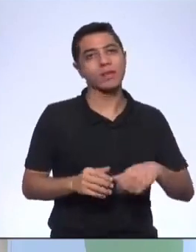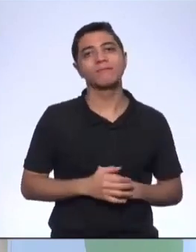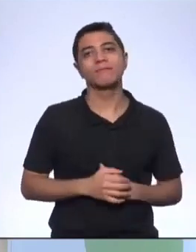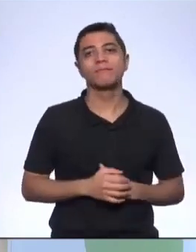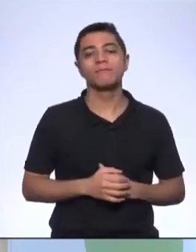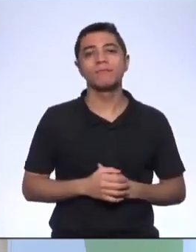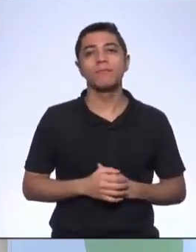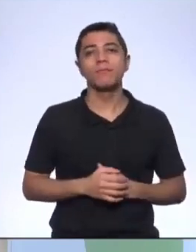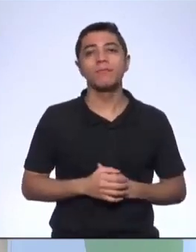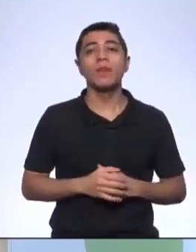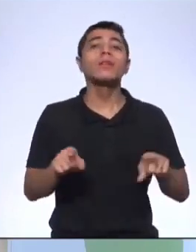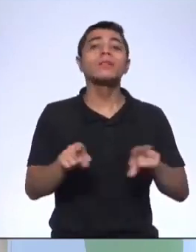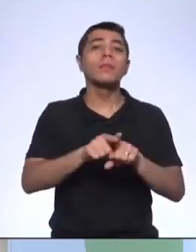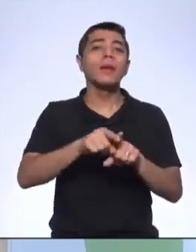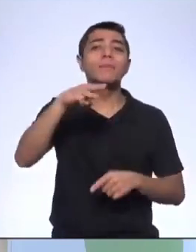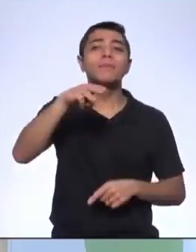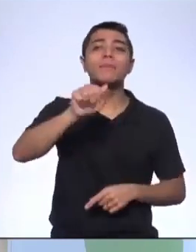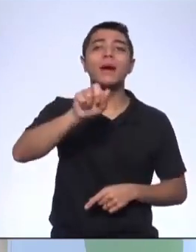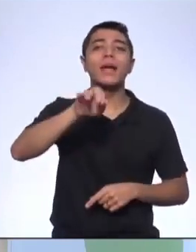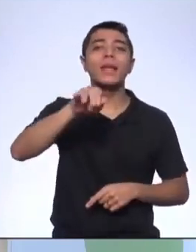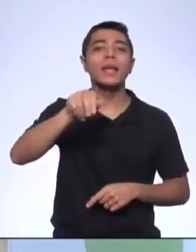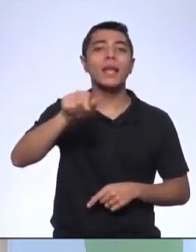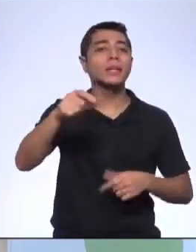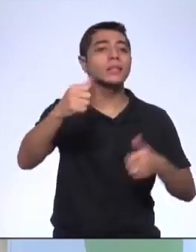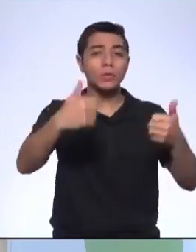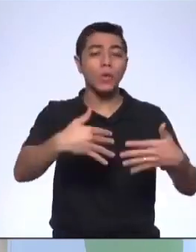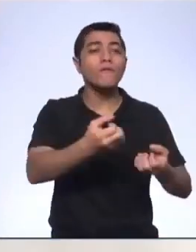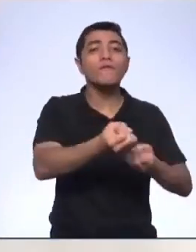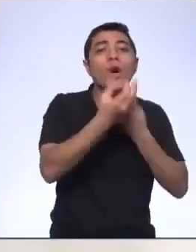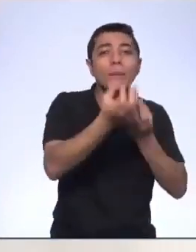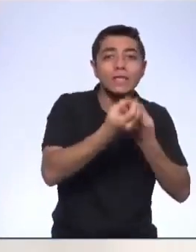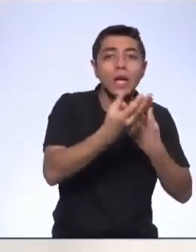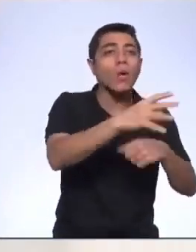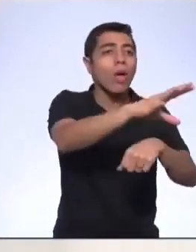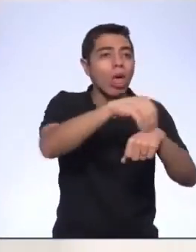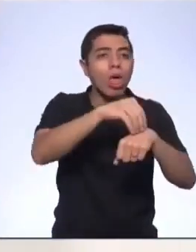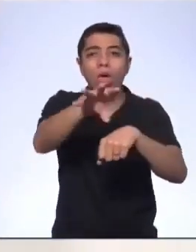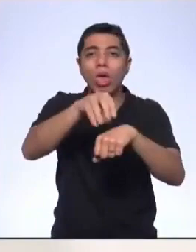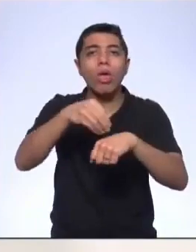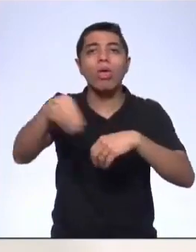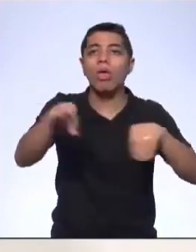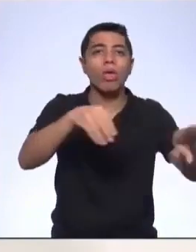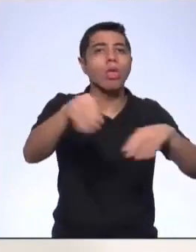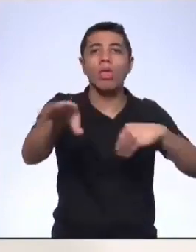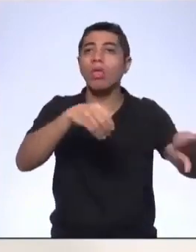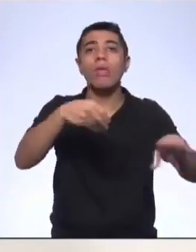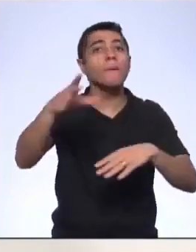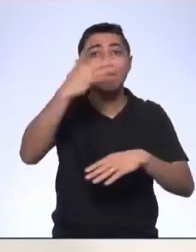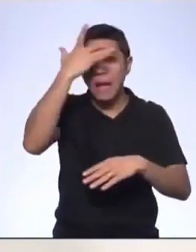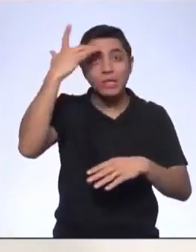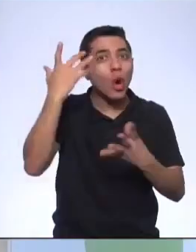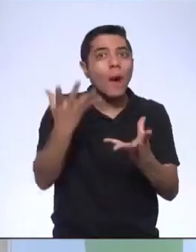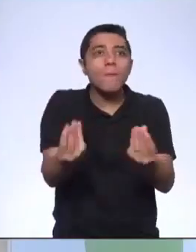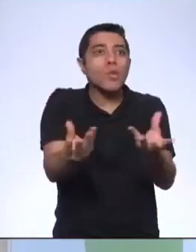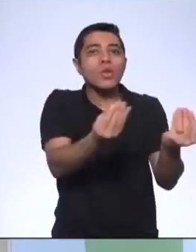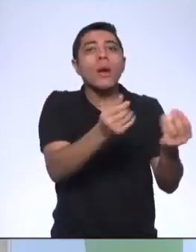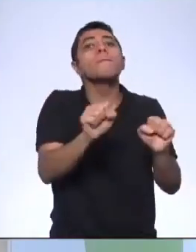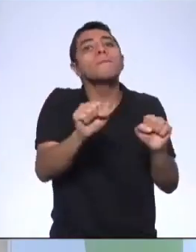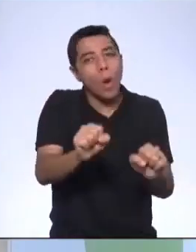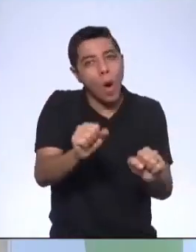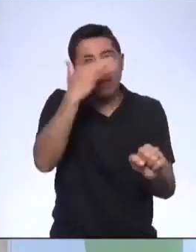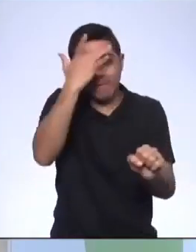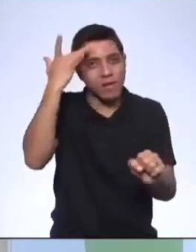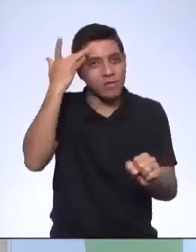várias pessoas e podem ter sido alteradas. Olha que raciocínio legal isso daí. Muito bom, muito bom. Aí o